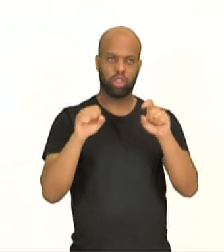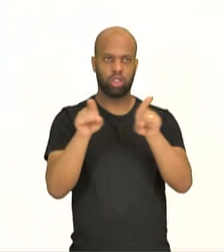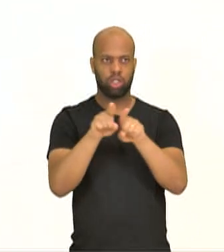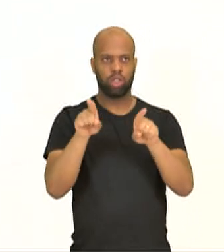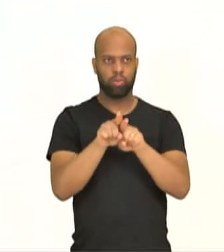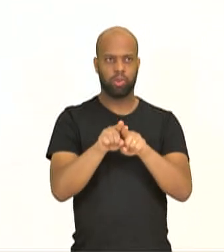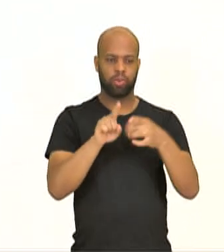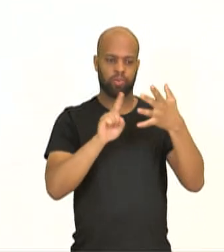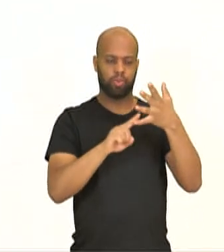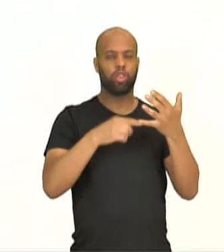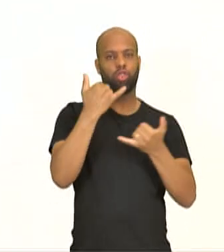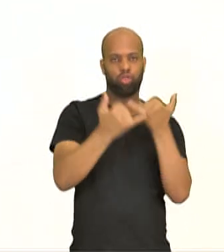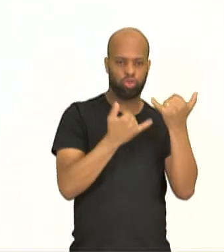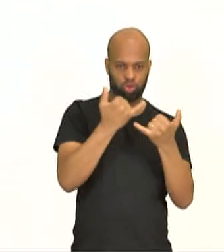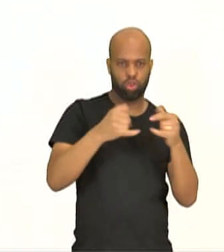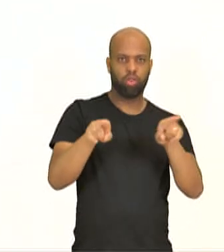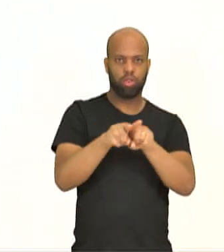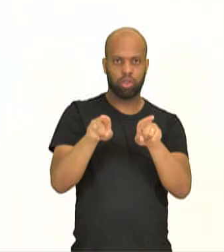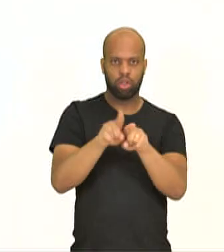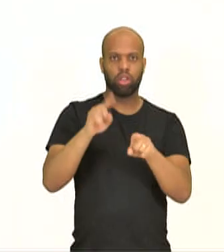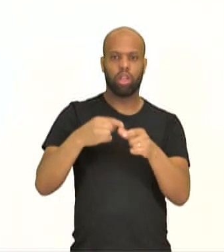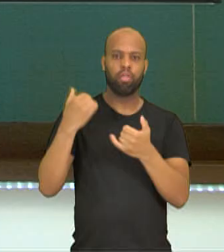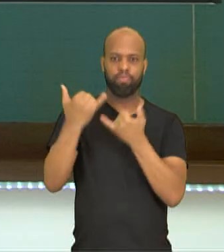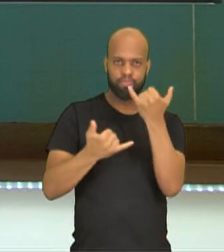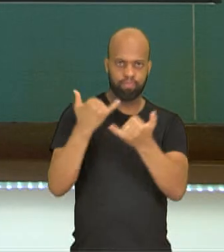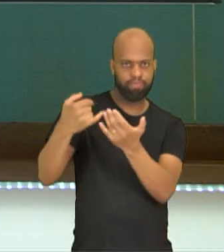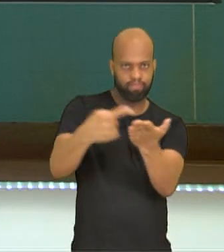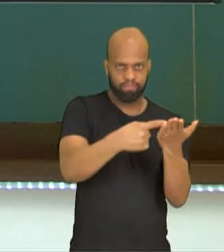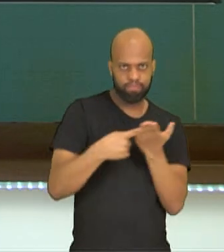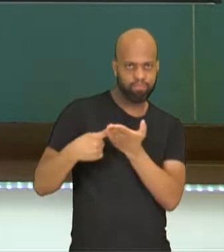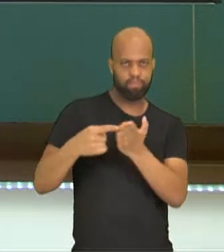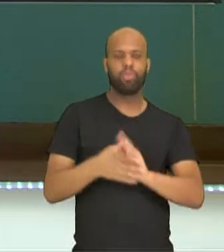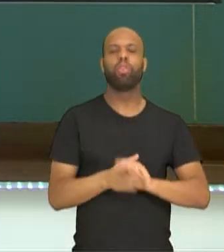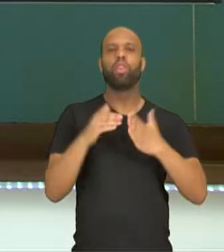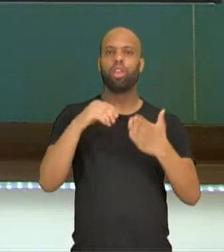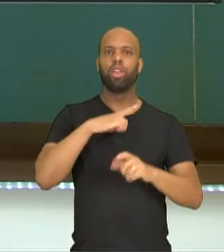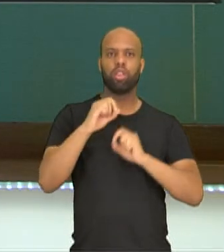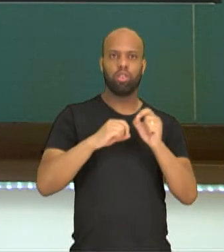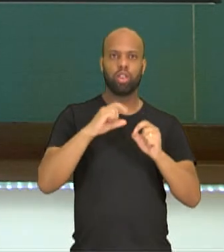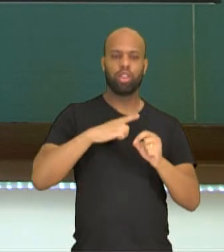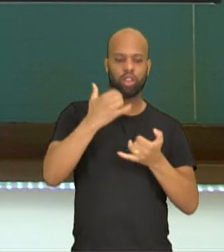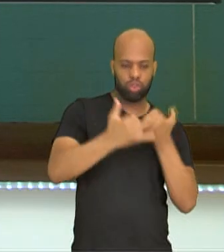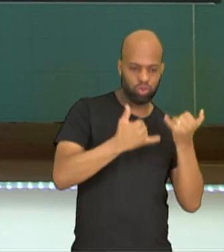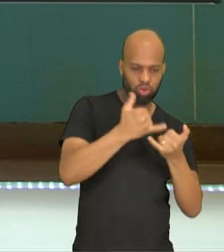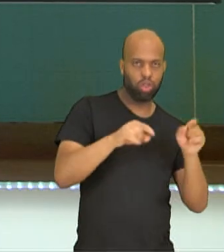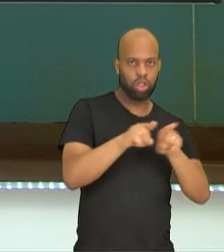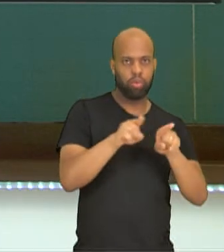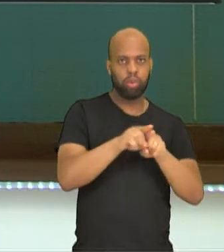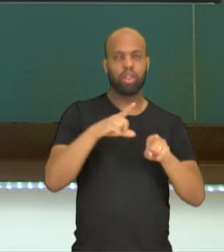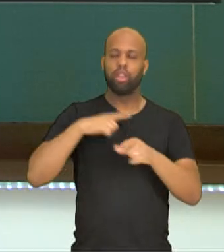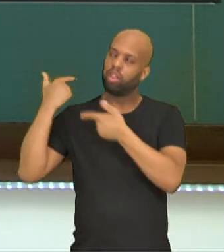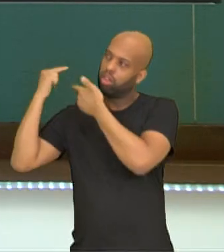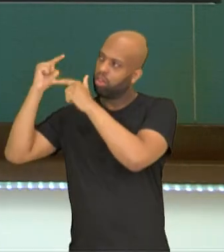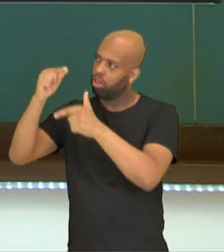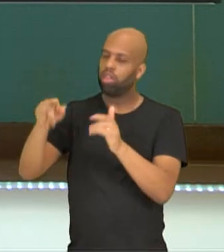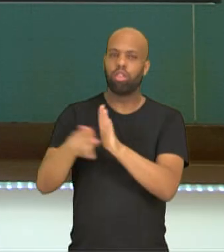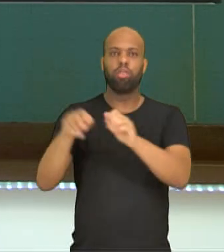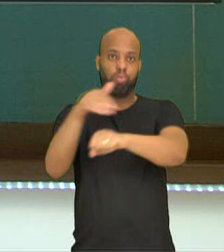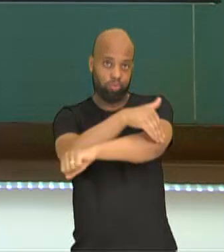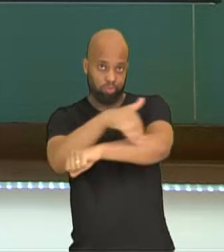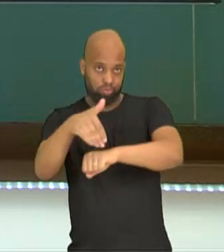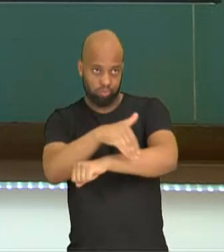entramos nos jogos e brincadeiras. Nesse contexto de jogos e brincadeiras, nós temos os jogos tradicionais, que são aqueles jogos de